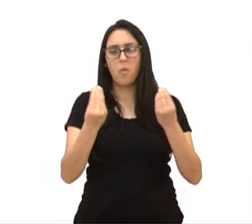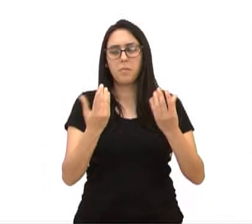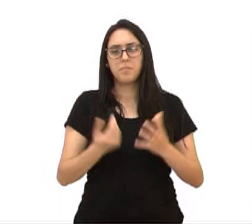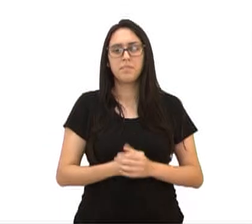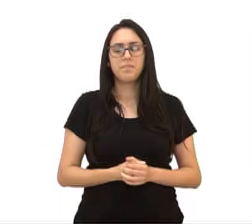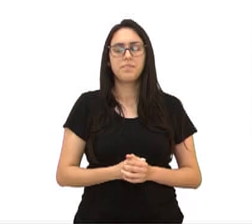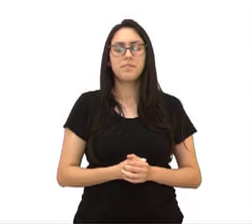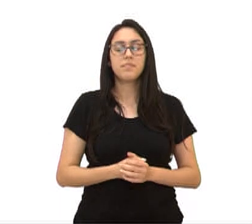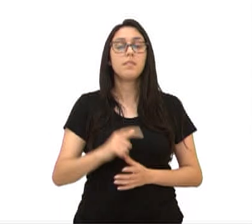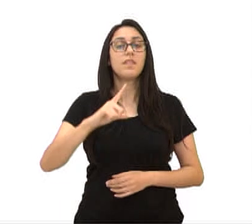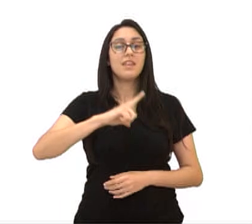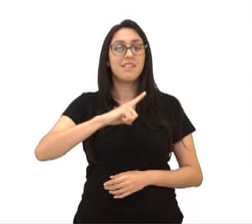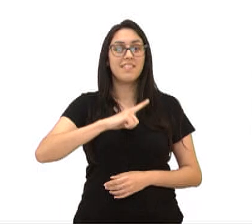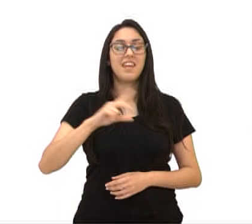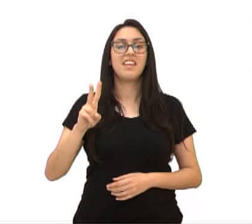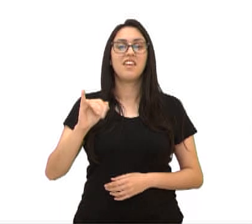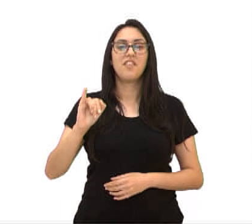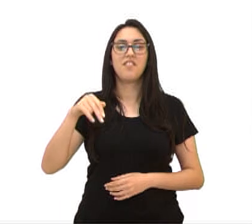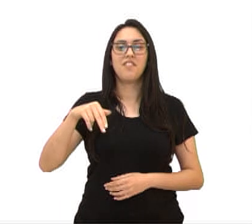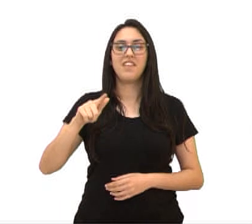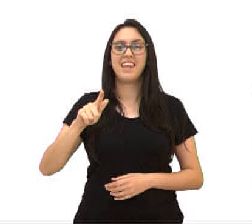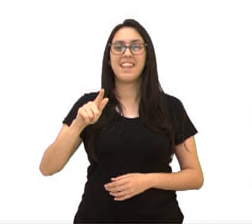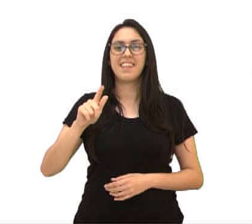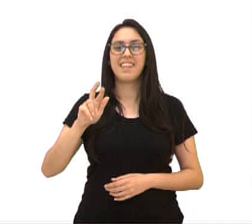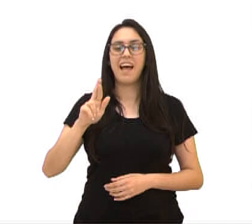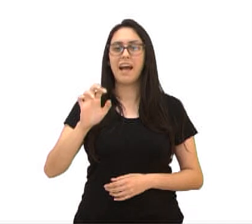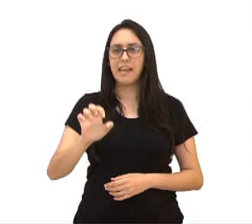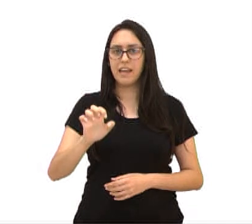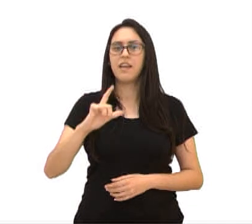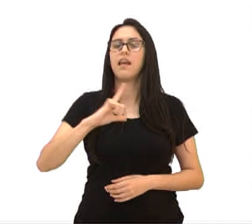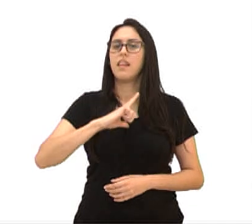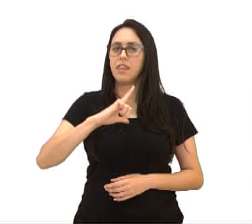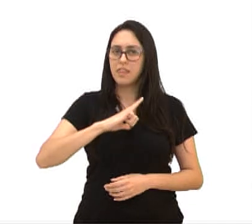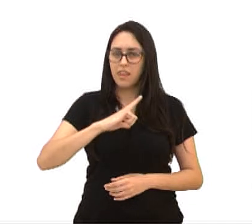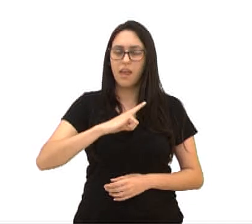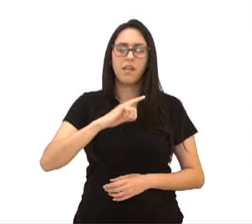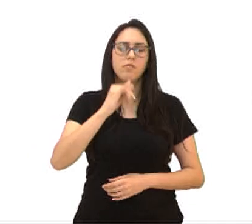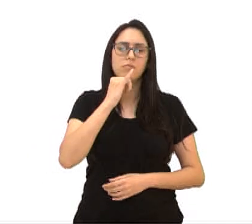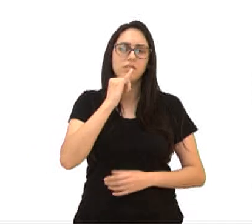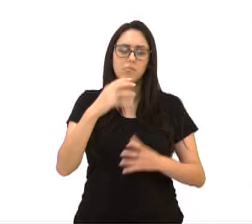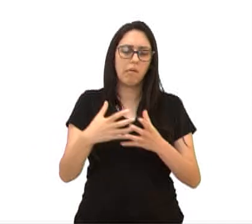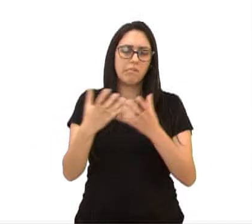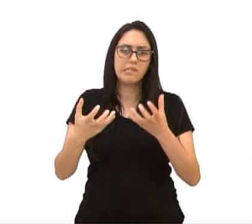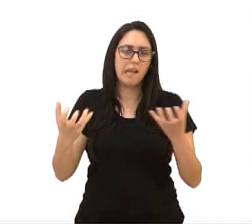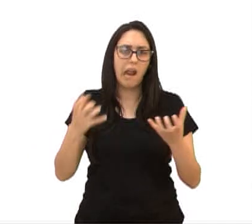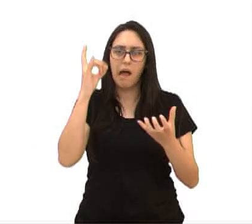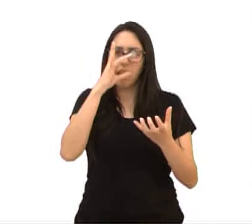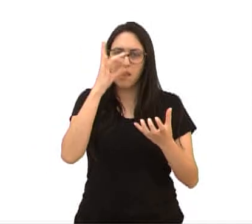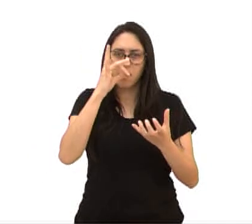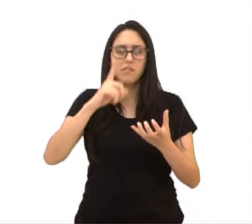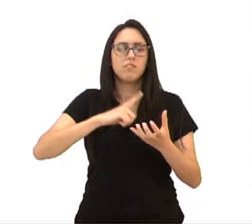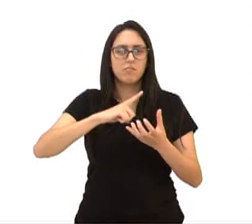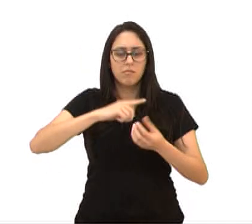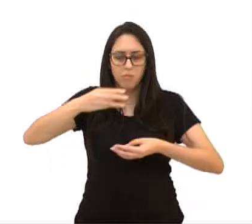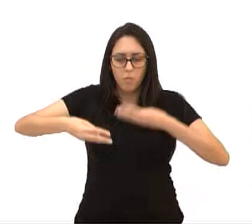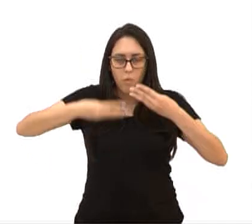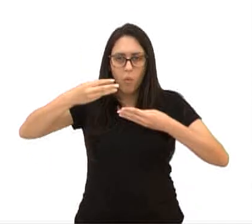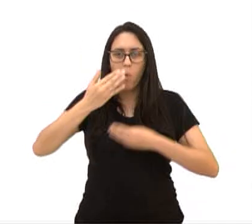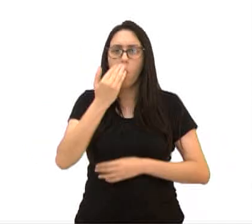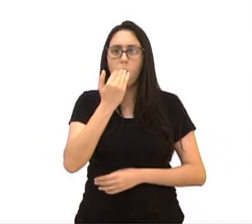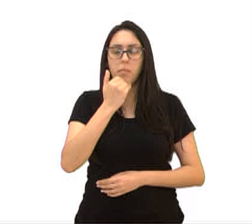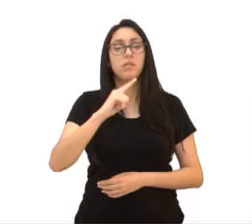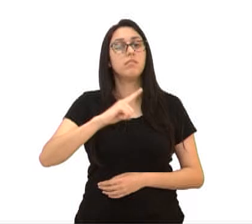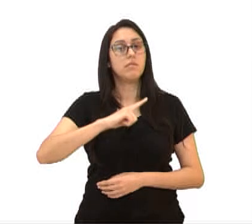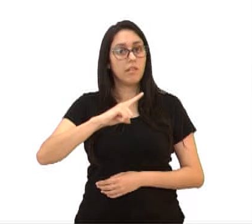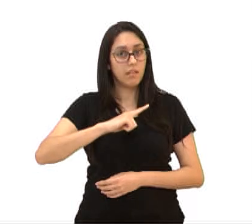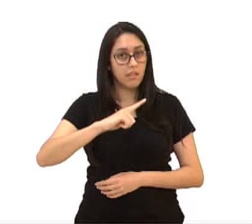sofre redução, é o vinagre, tá? Então, a gente tem lá o vinagre na salada, então ele funciona como